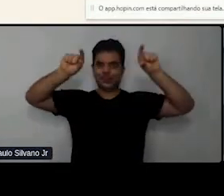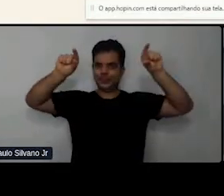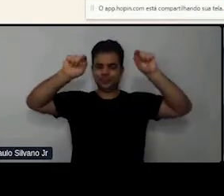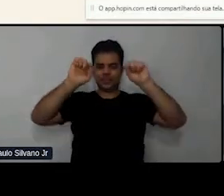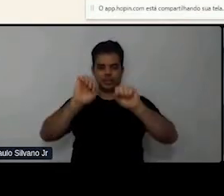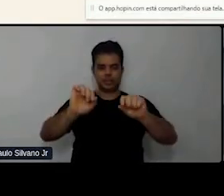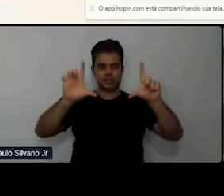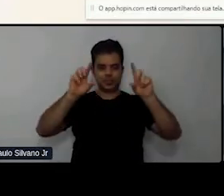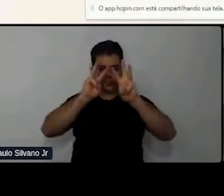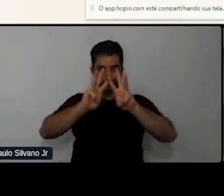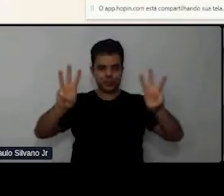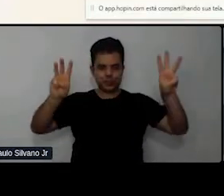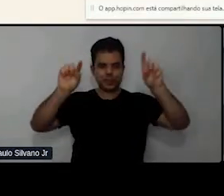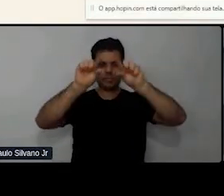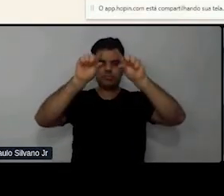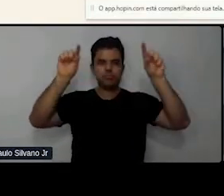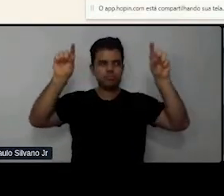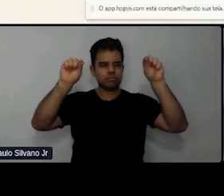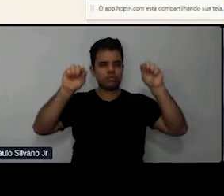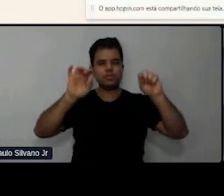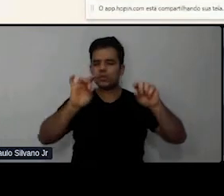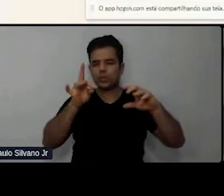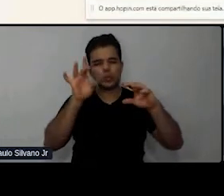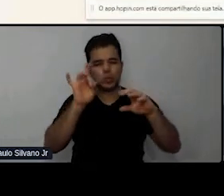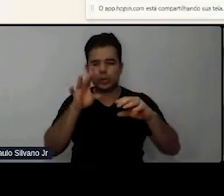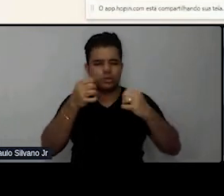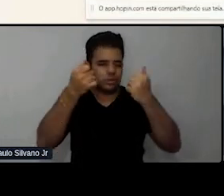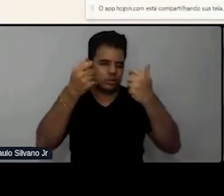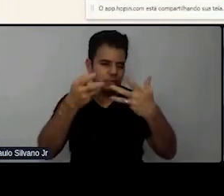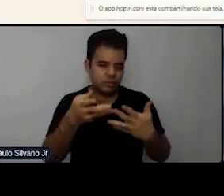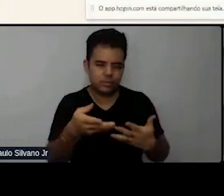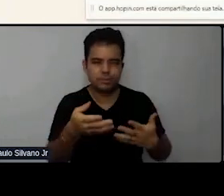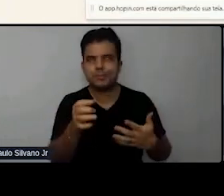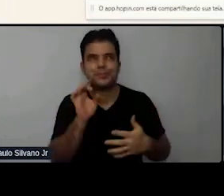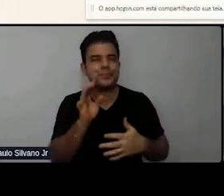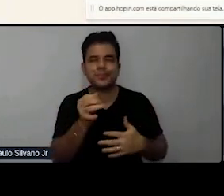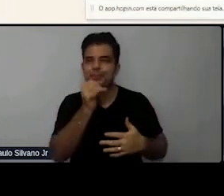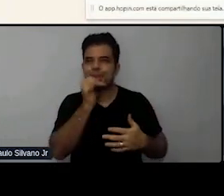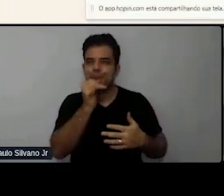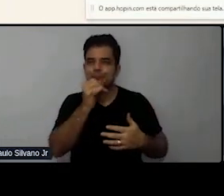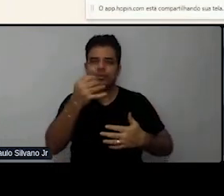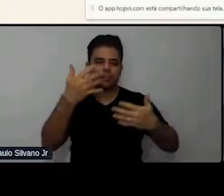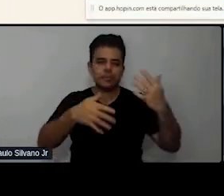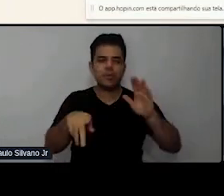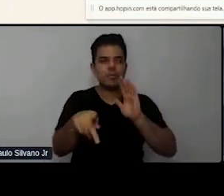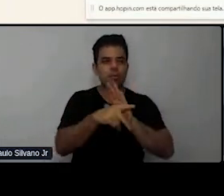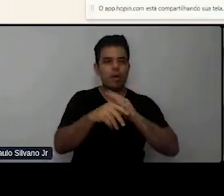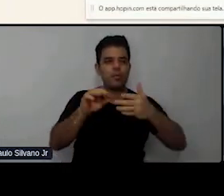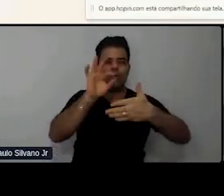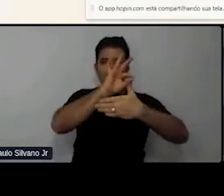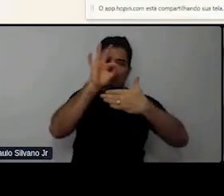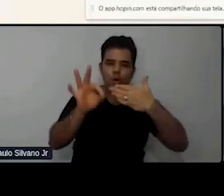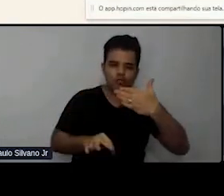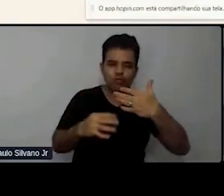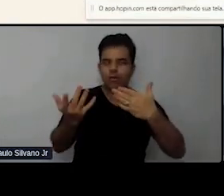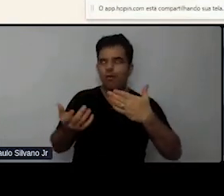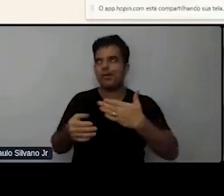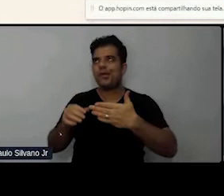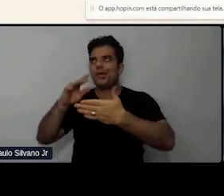só exemplificar o que esse artigo tem de conteúdo, sei lá, se é um artigo de front, um artigo de